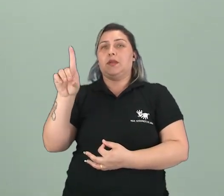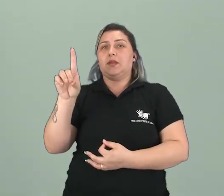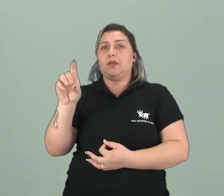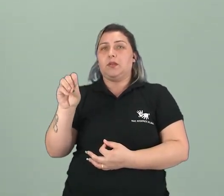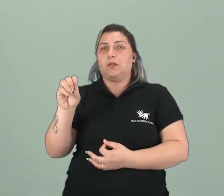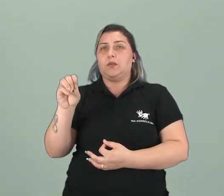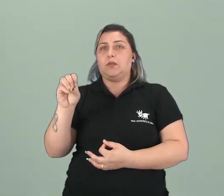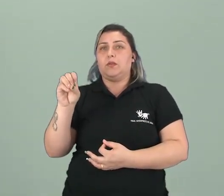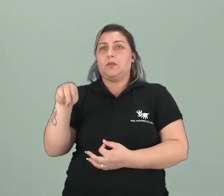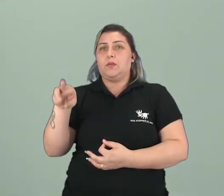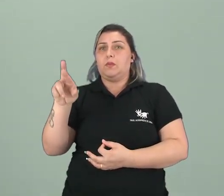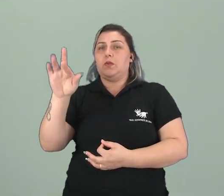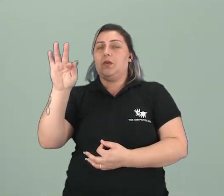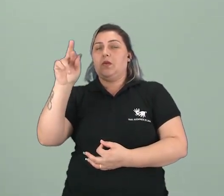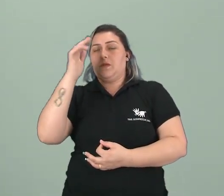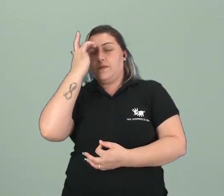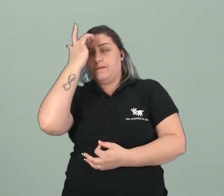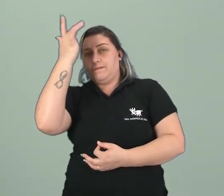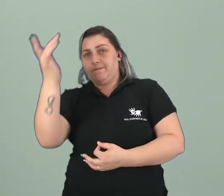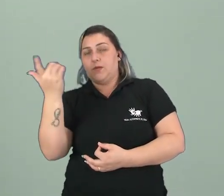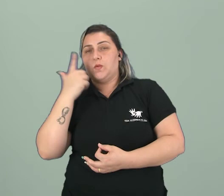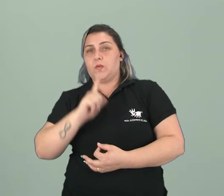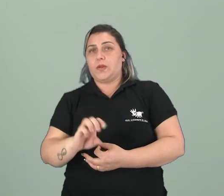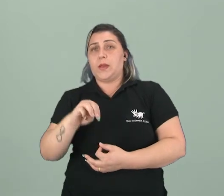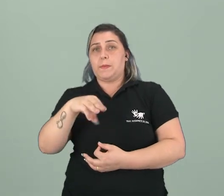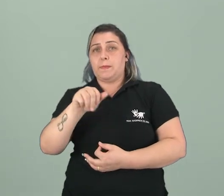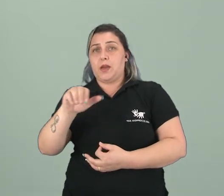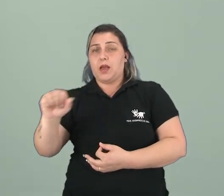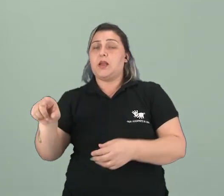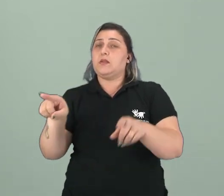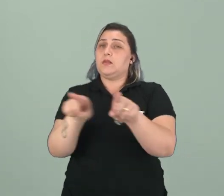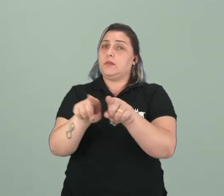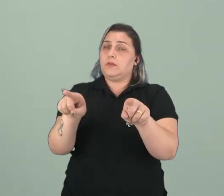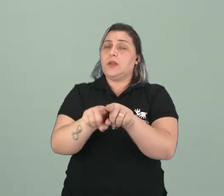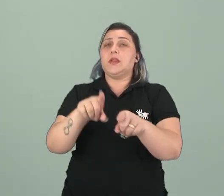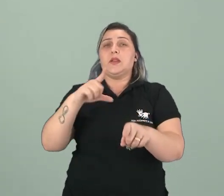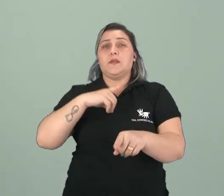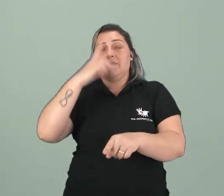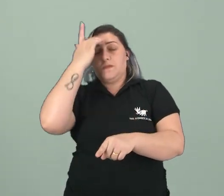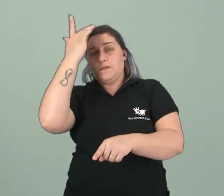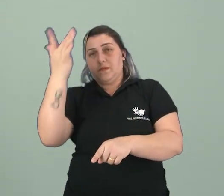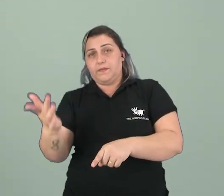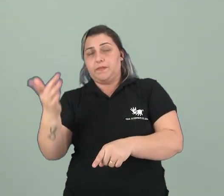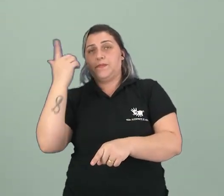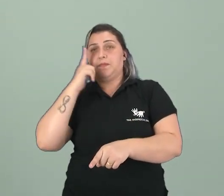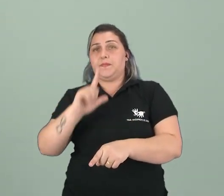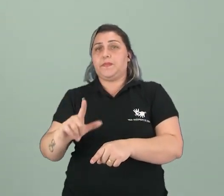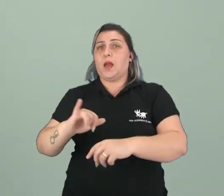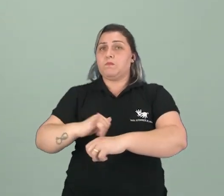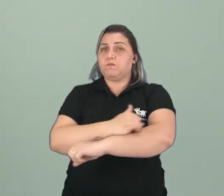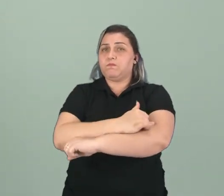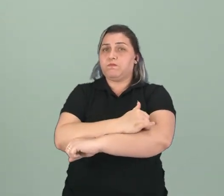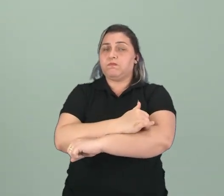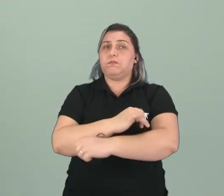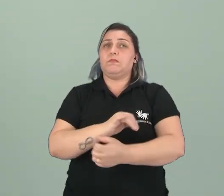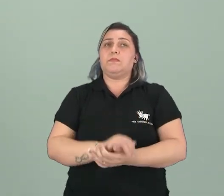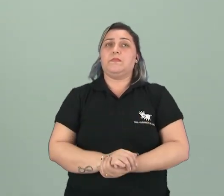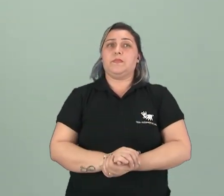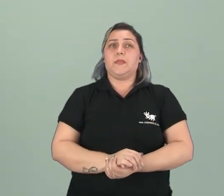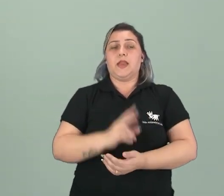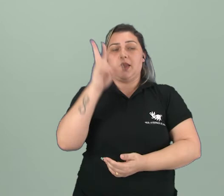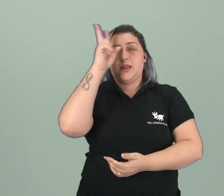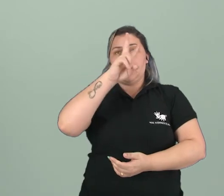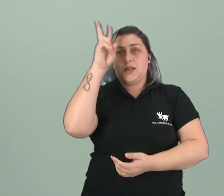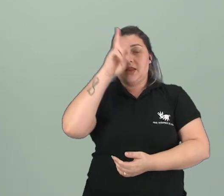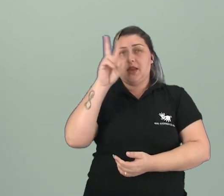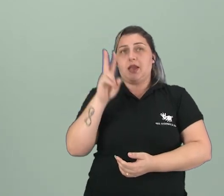endomorfo, que apesar de ter facilidade de ganhar massa muscular, ele também tem facilidade em ganhar gordura, né? E a gente lembra